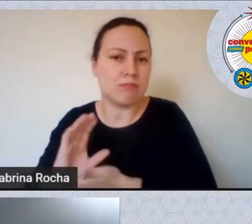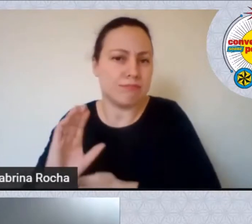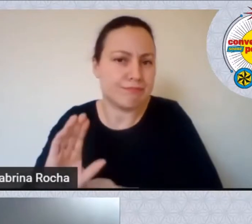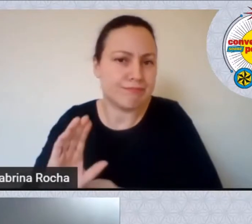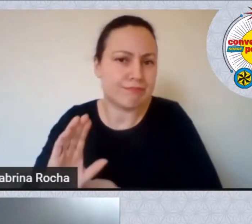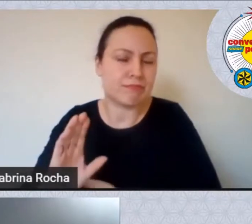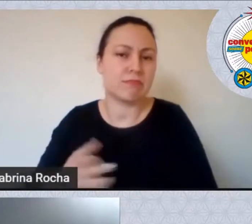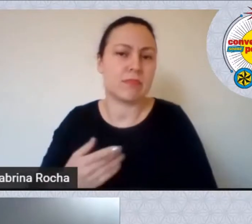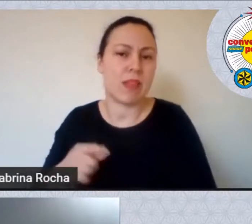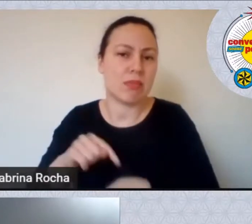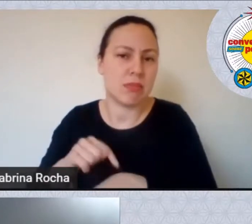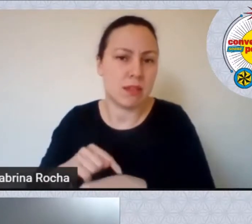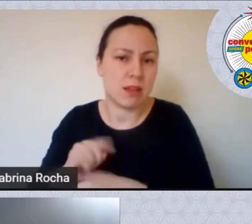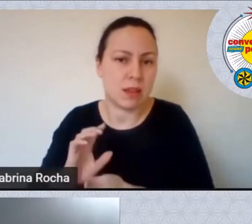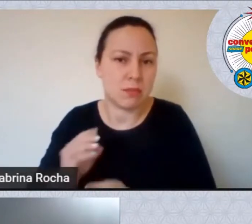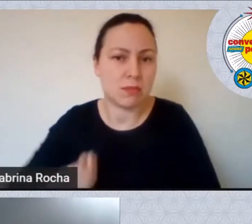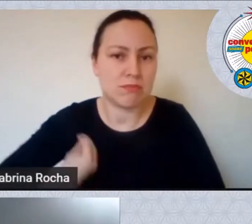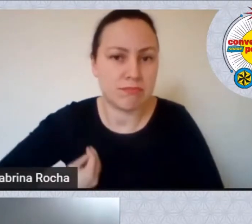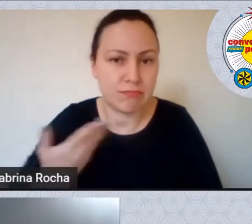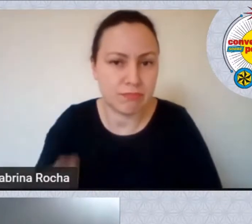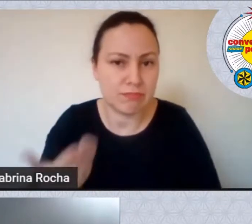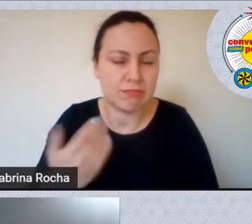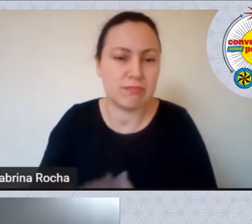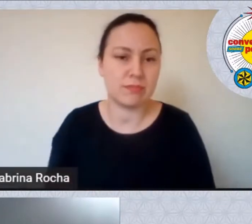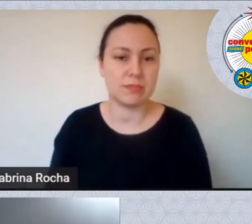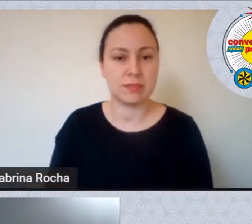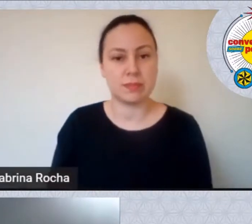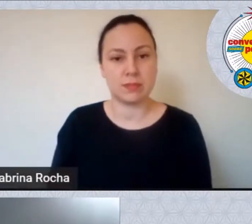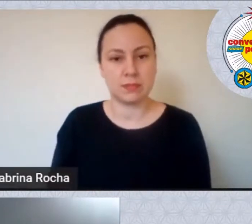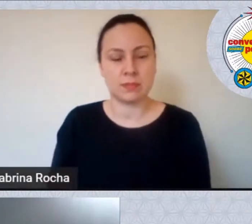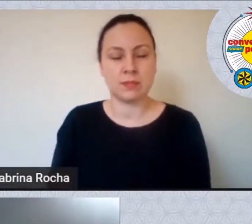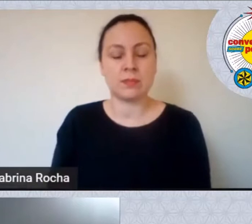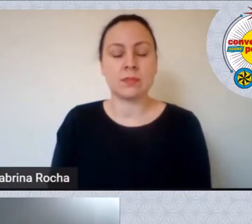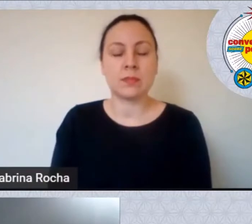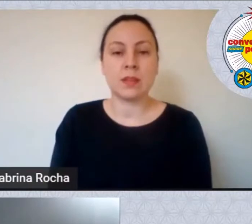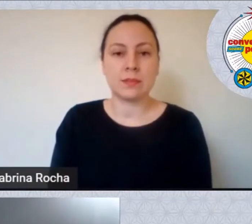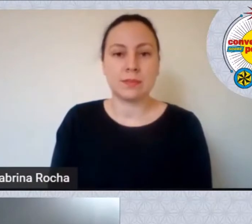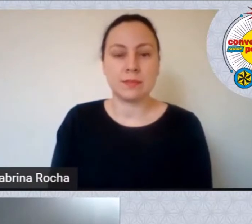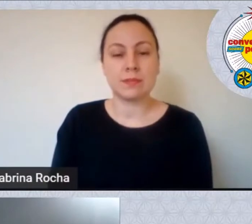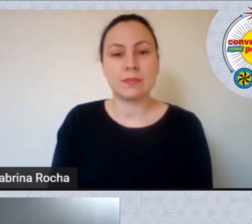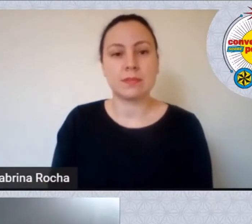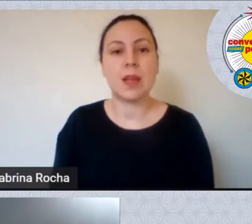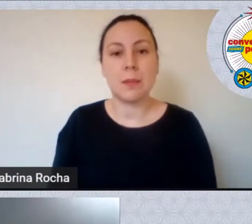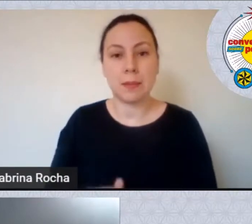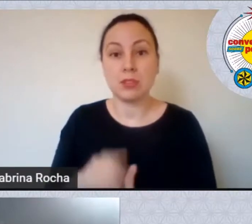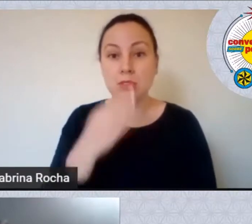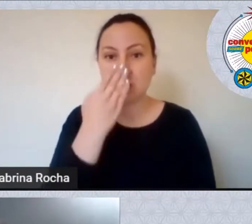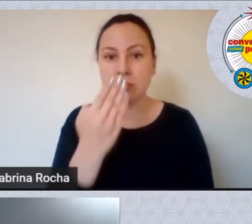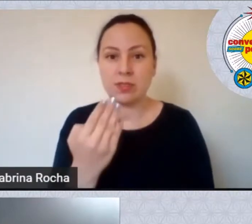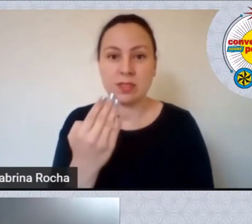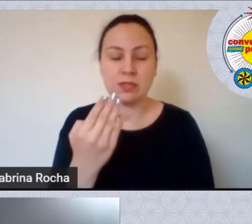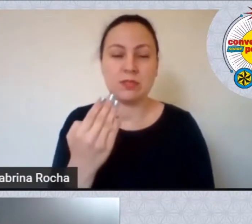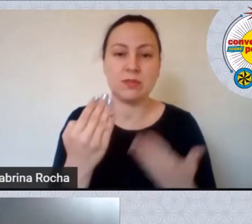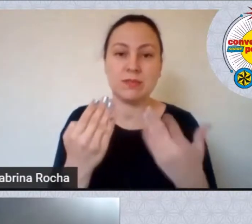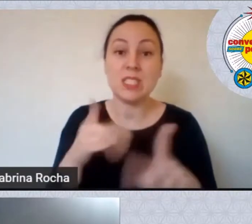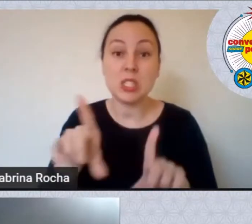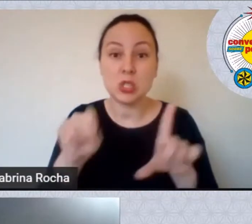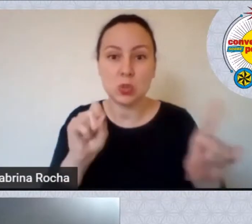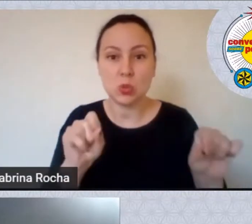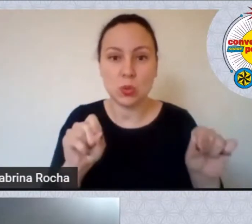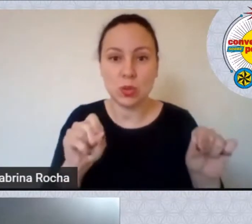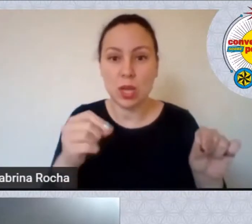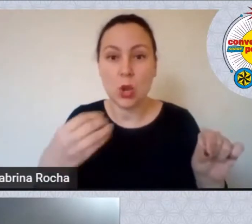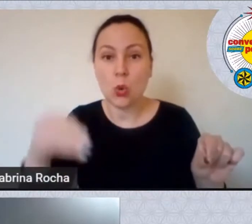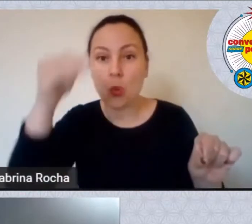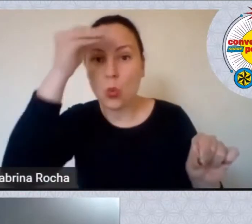a gente me parece estar diante sempre nessas questões, queria que você falasse um pouco disso, por favor, a gente está sempre diante de uma escolha entre culpa